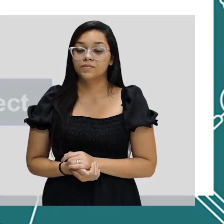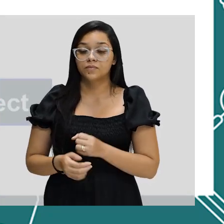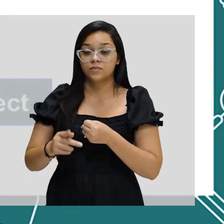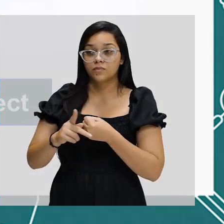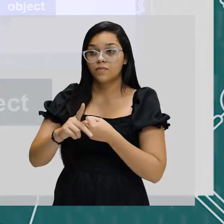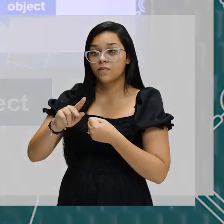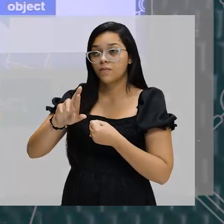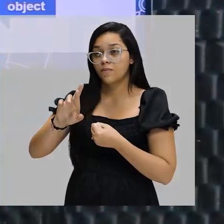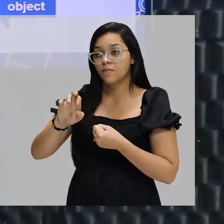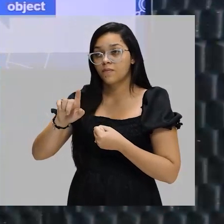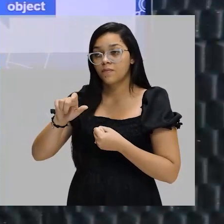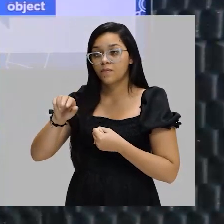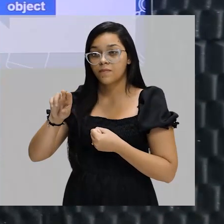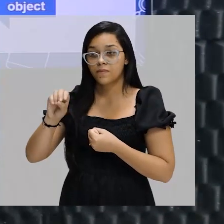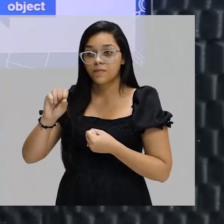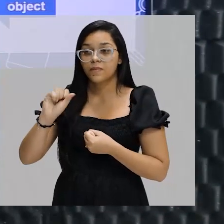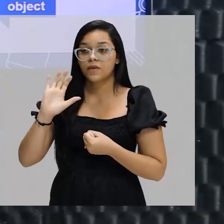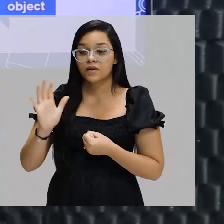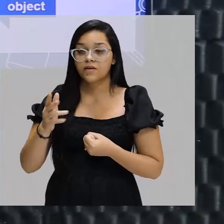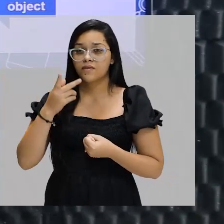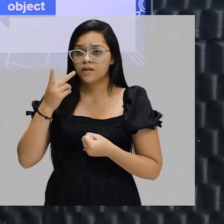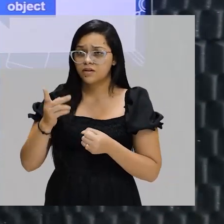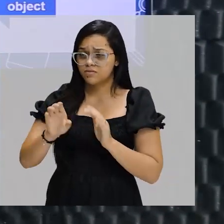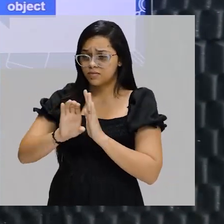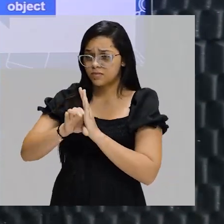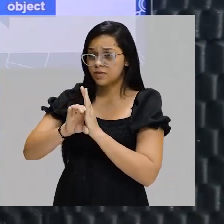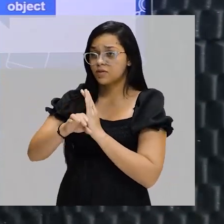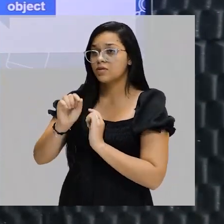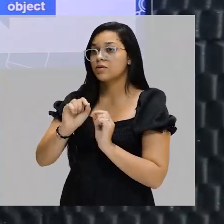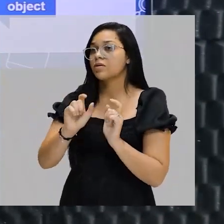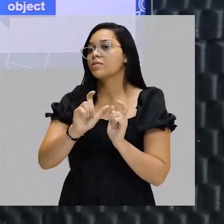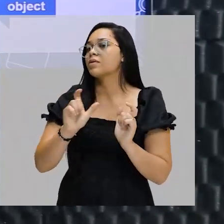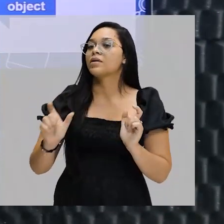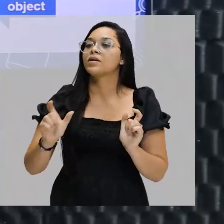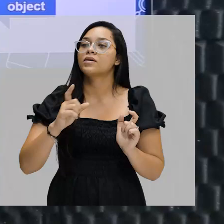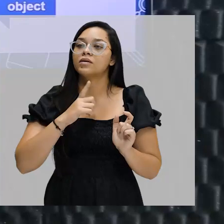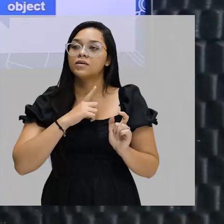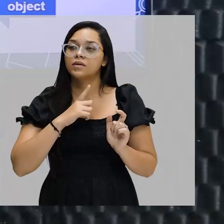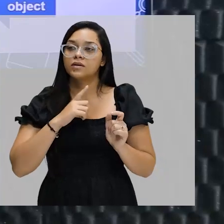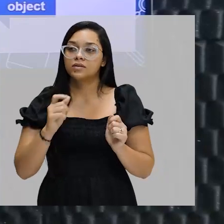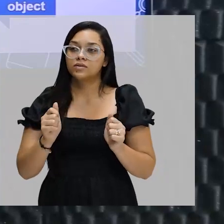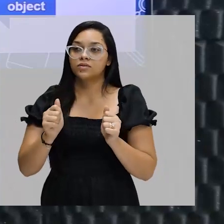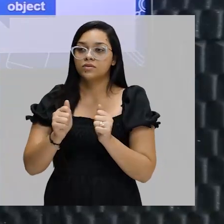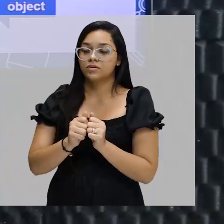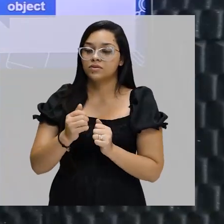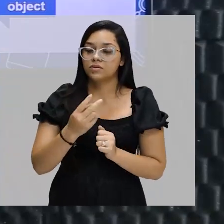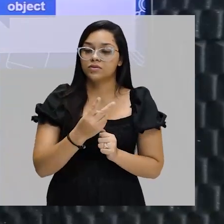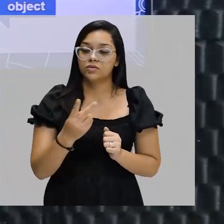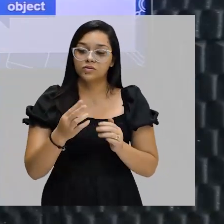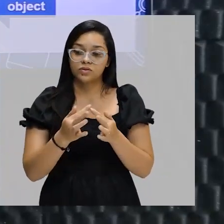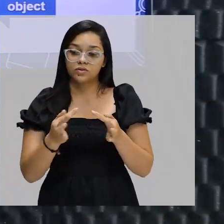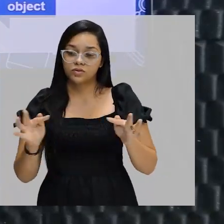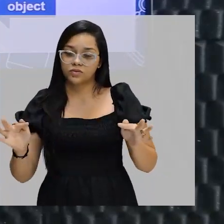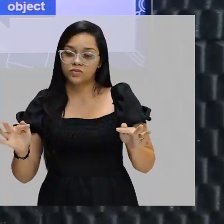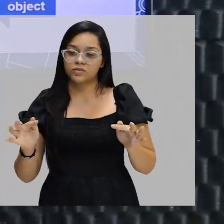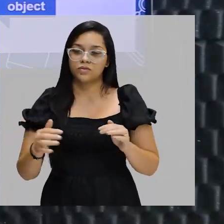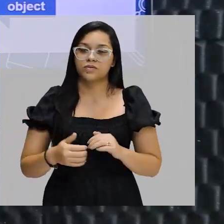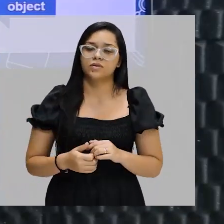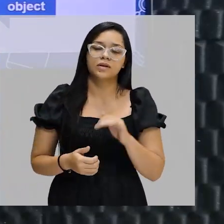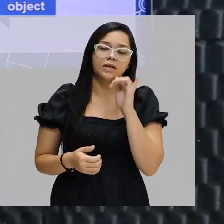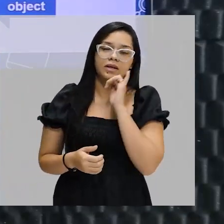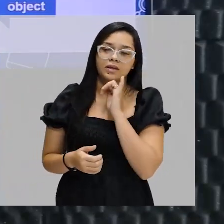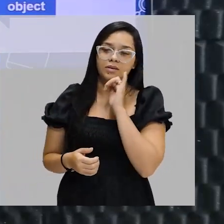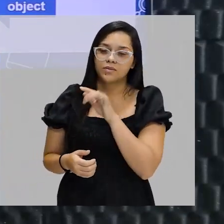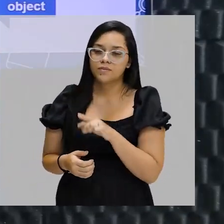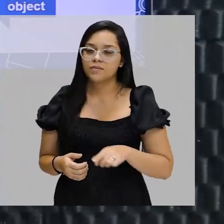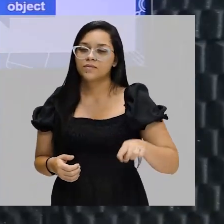pronomes relativos, ainda falando dessa definição, são palavrinhas que fazem essa junção entre duas orações ou dois períodos. Vou dar exemplo